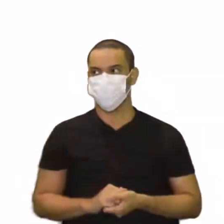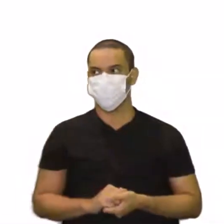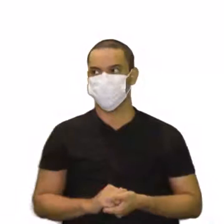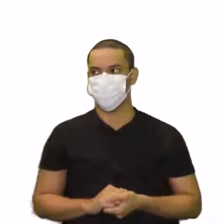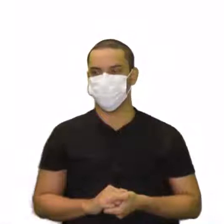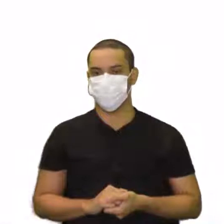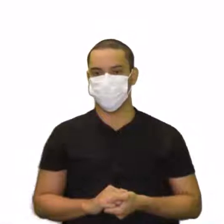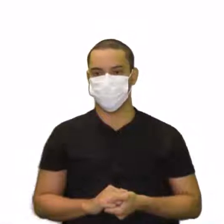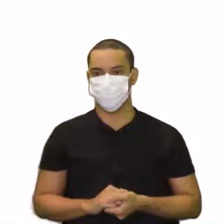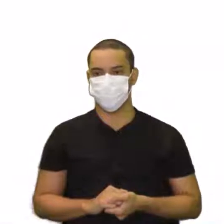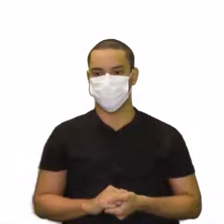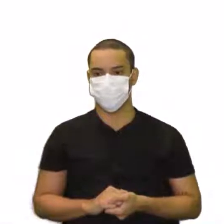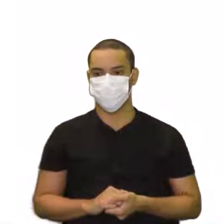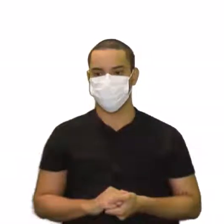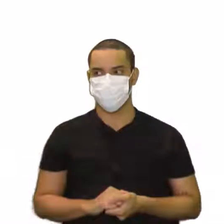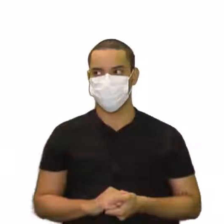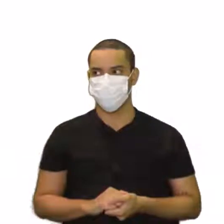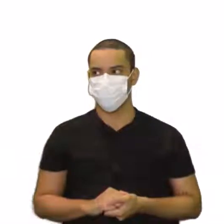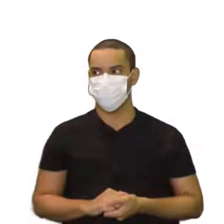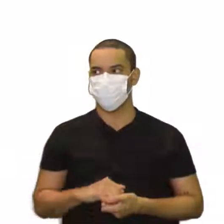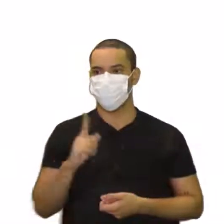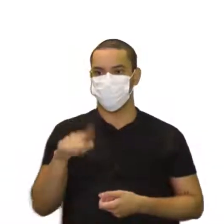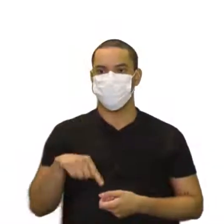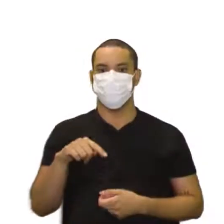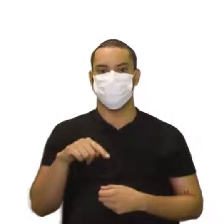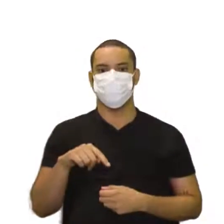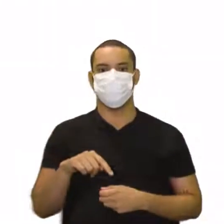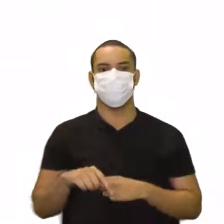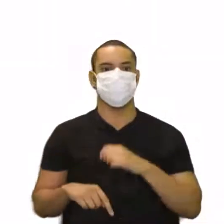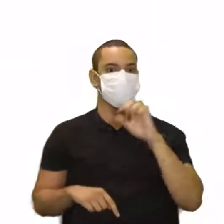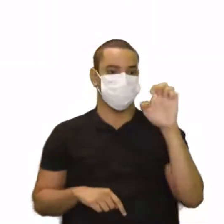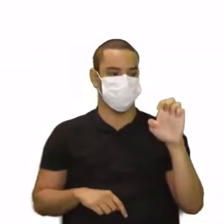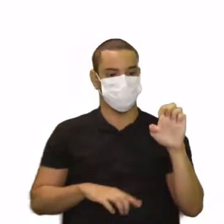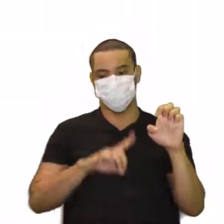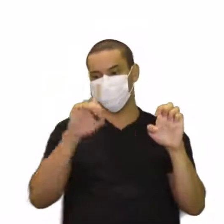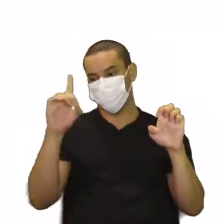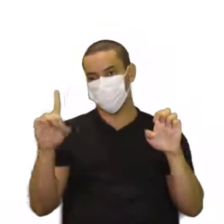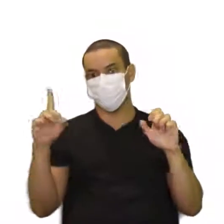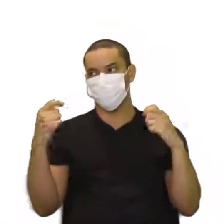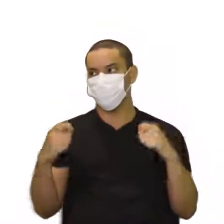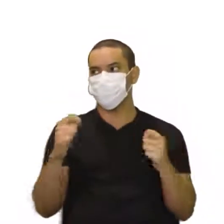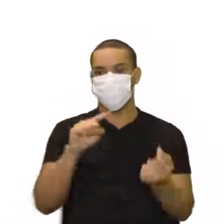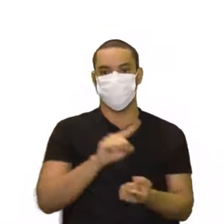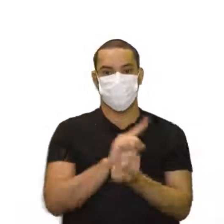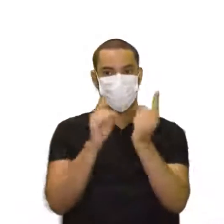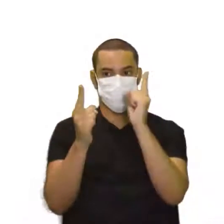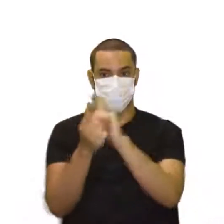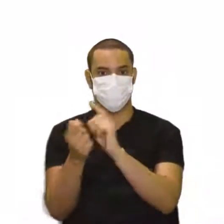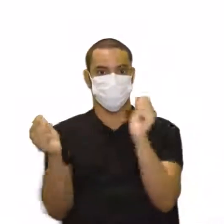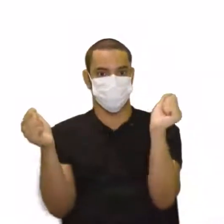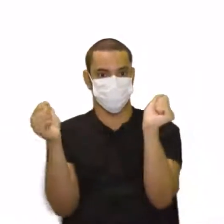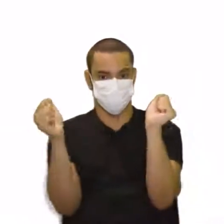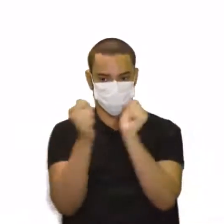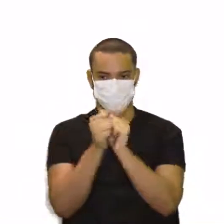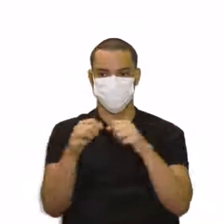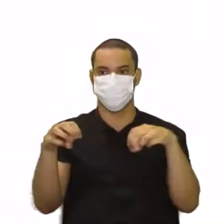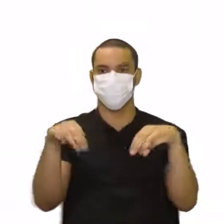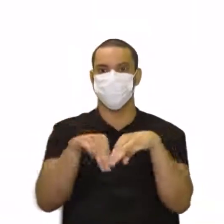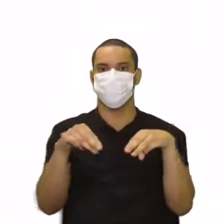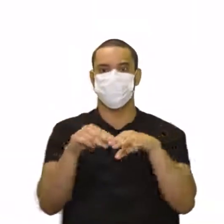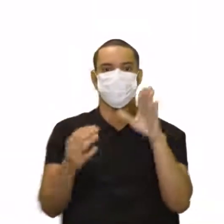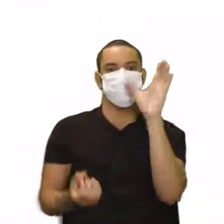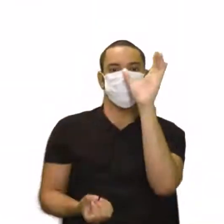campo magnético, é da esquerda para a direita e deve se opor à variação do campo magnético gerado pelo